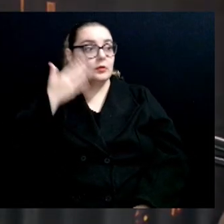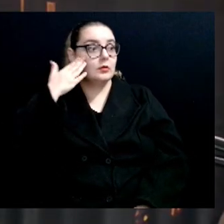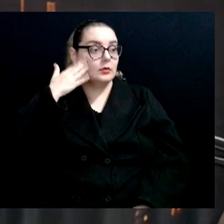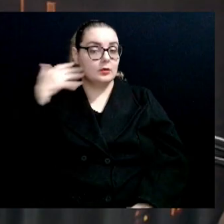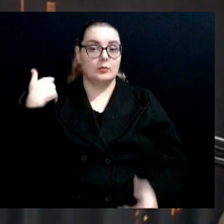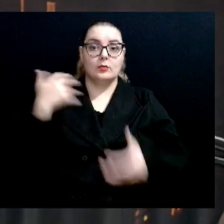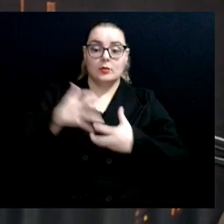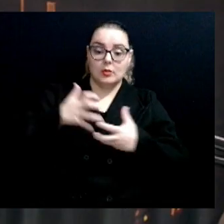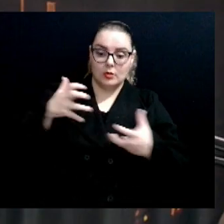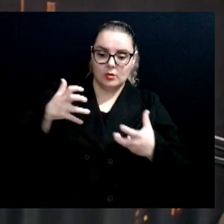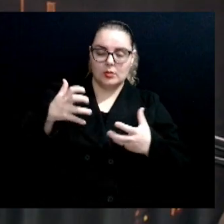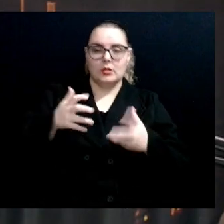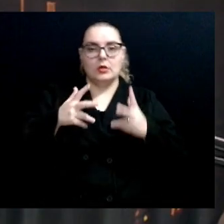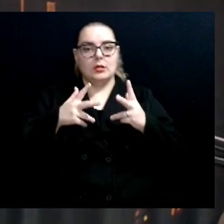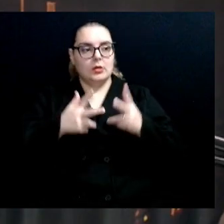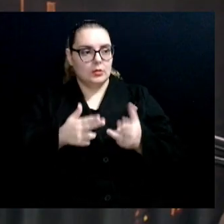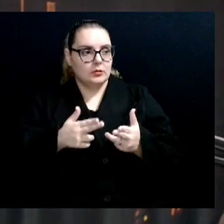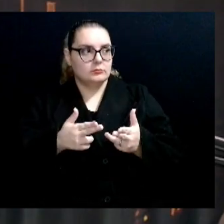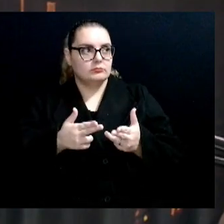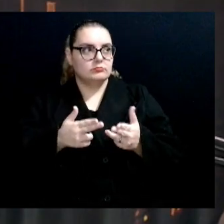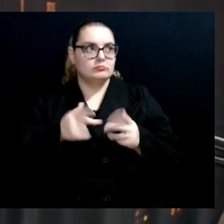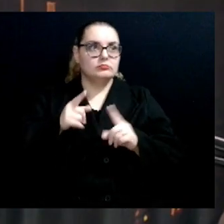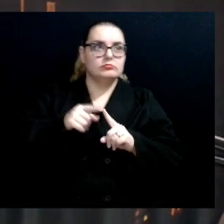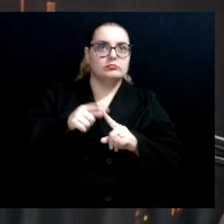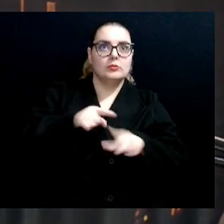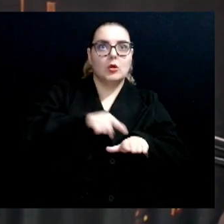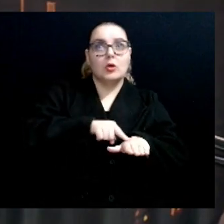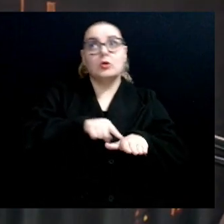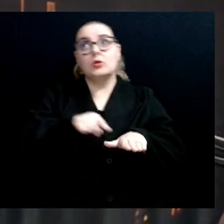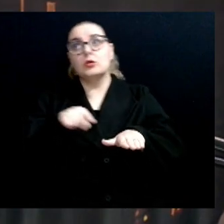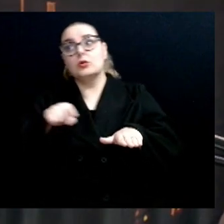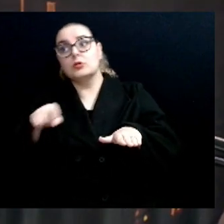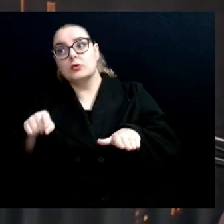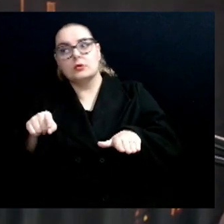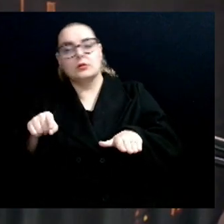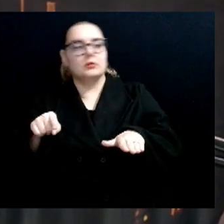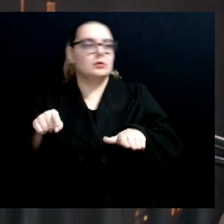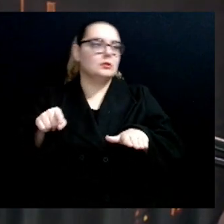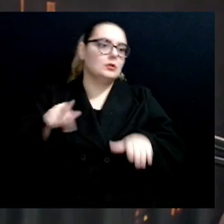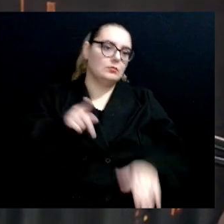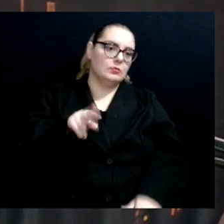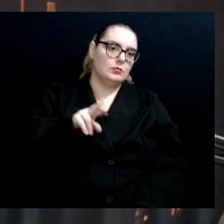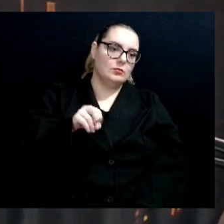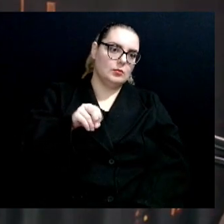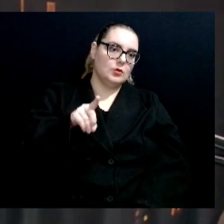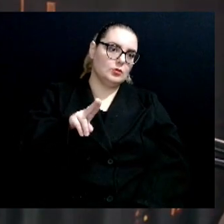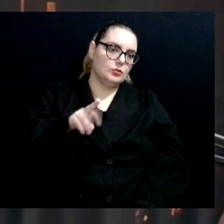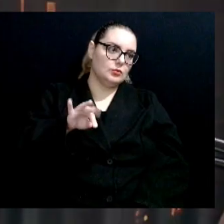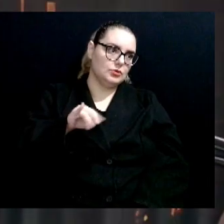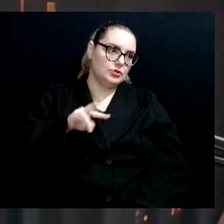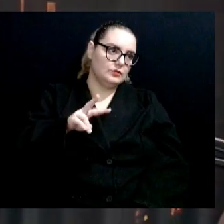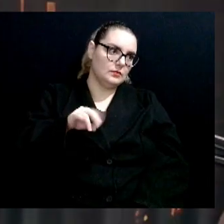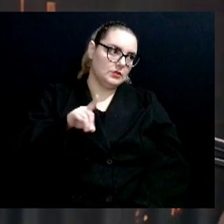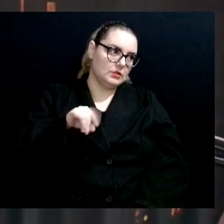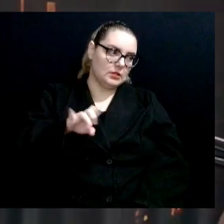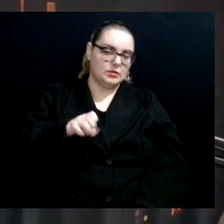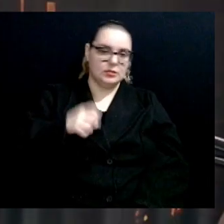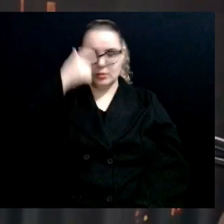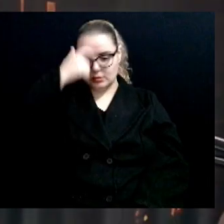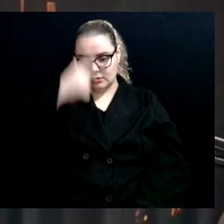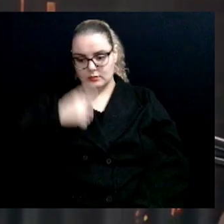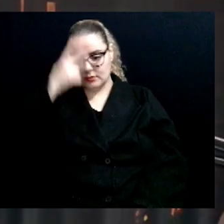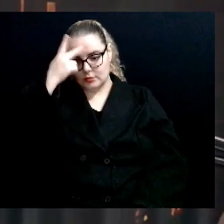como uma espécie de exclusão dessa produtividade, né? E a própria pessoa se sente mal, a própria